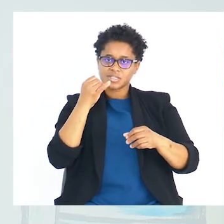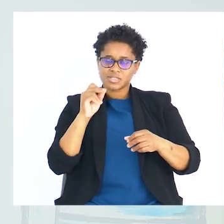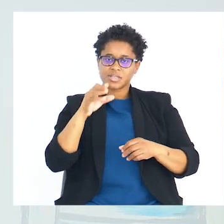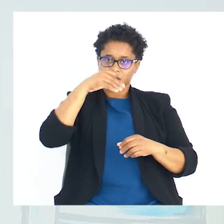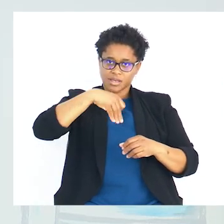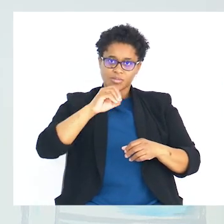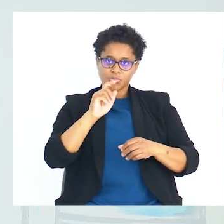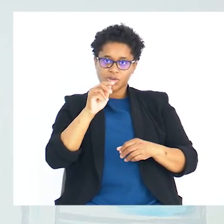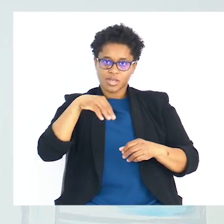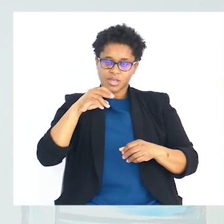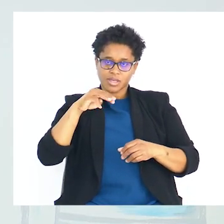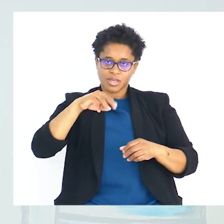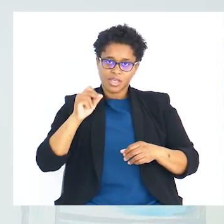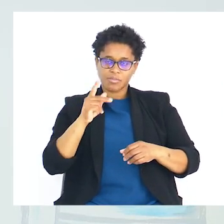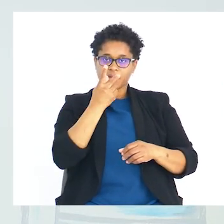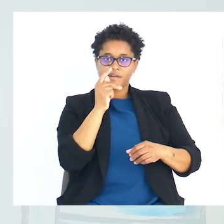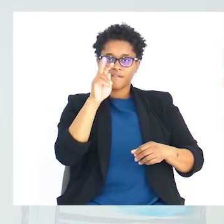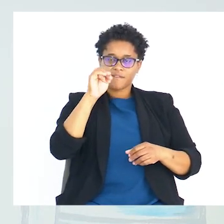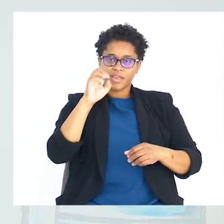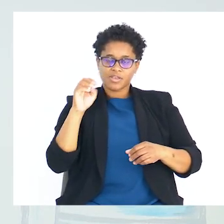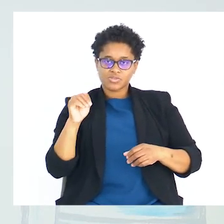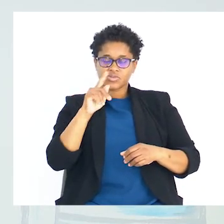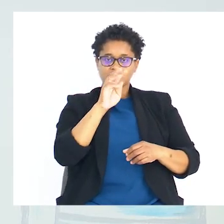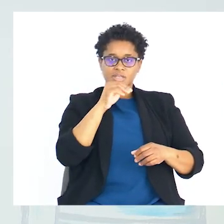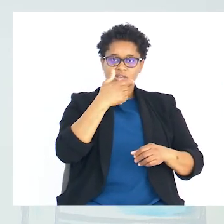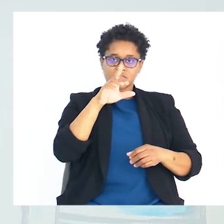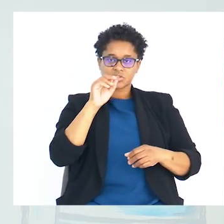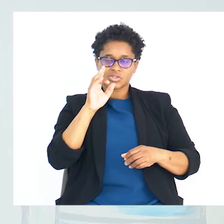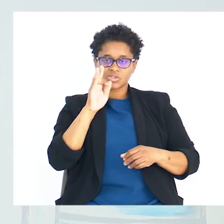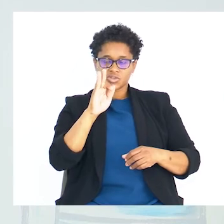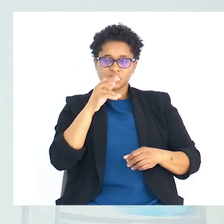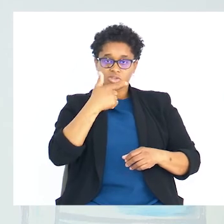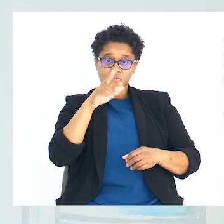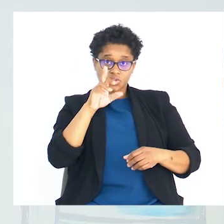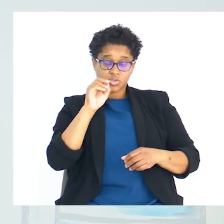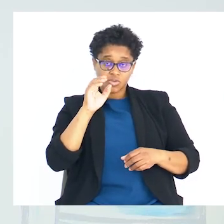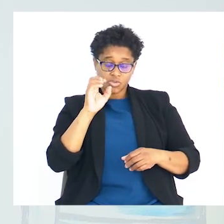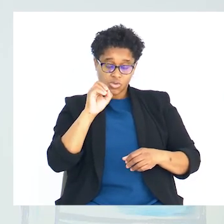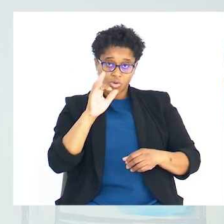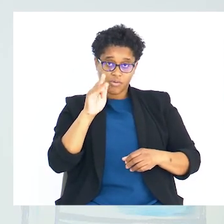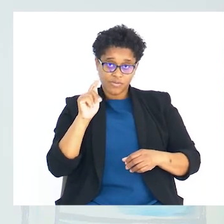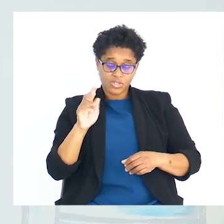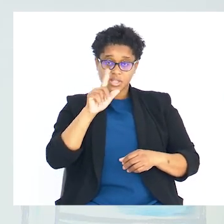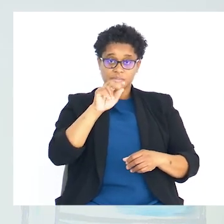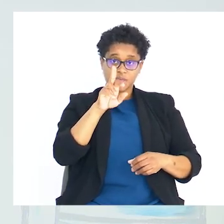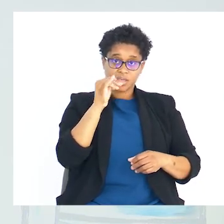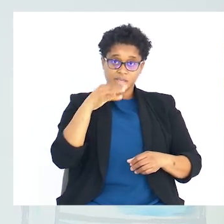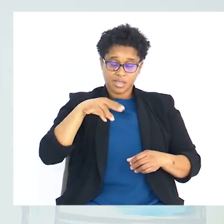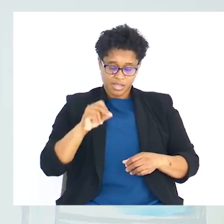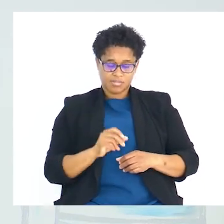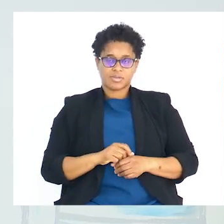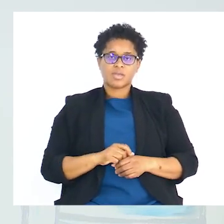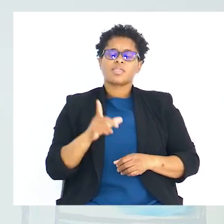poema, versos, estrofes e rimas. Nós lemos um texto, não é? Que era um texto